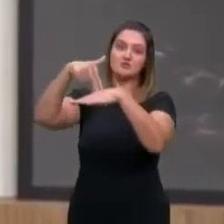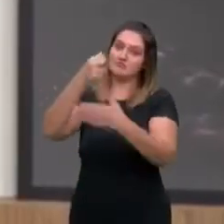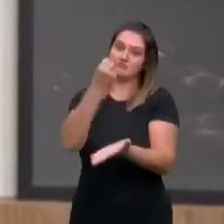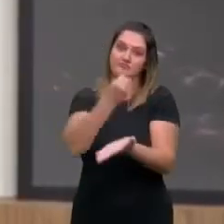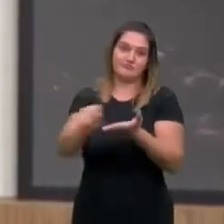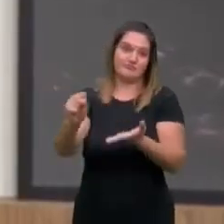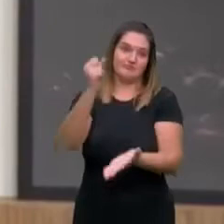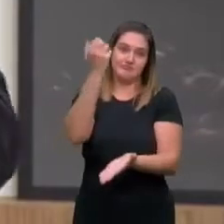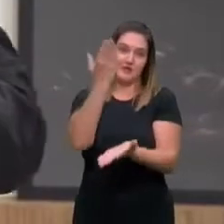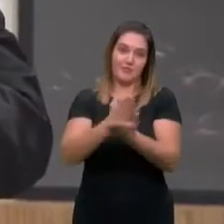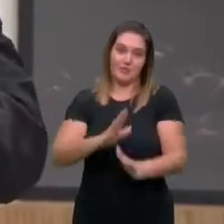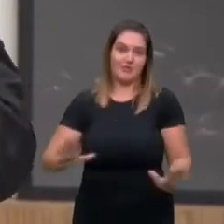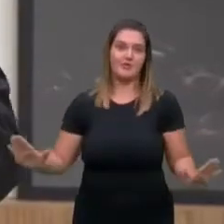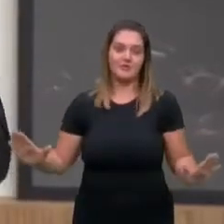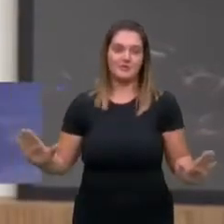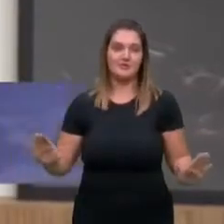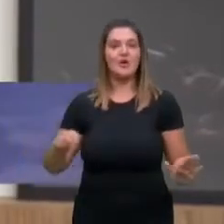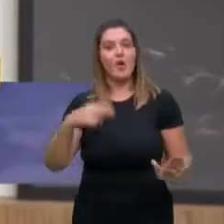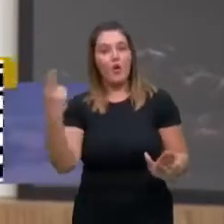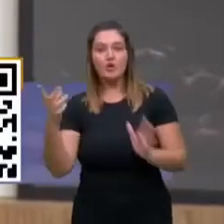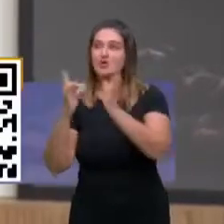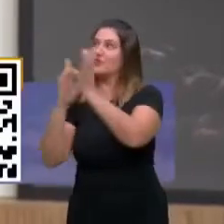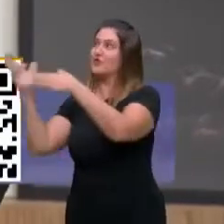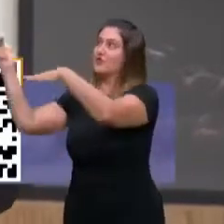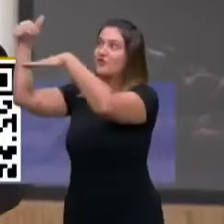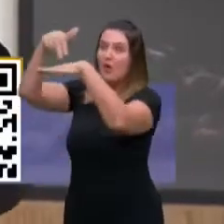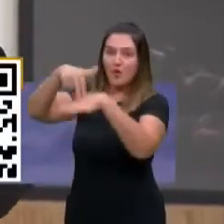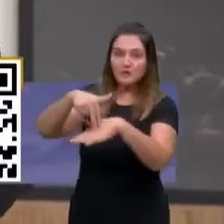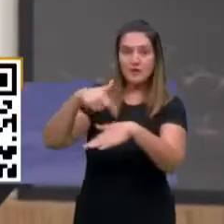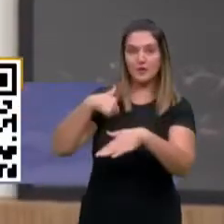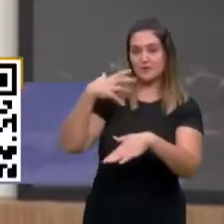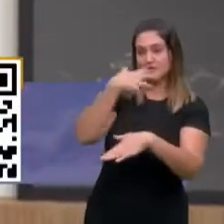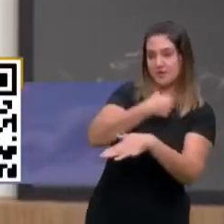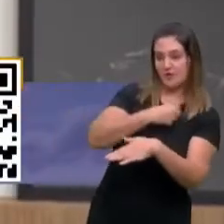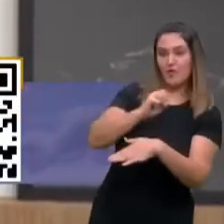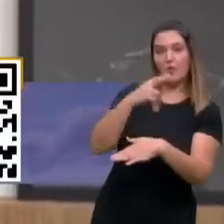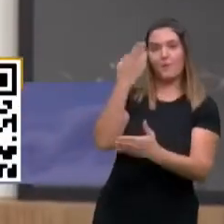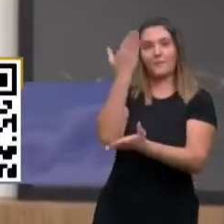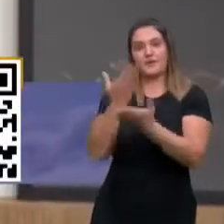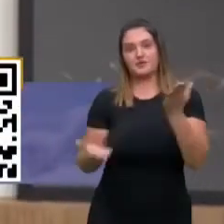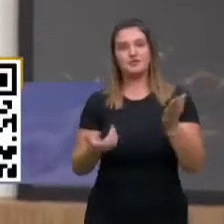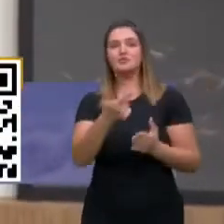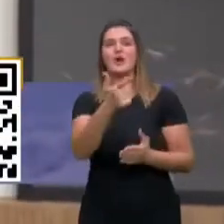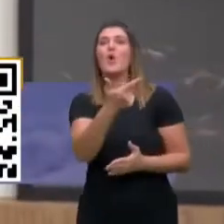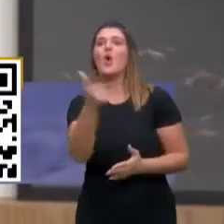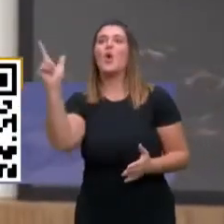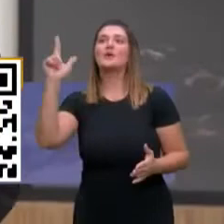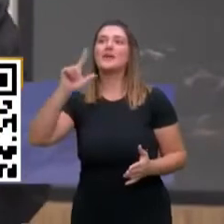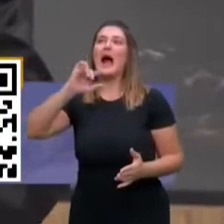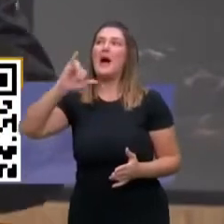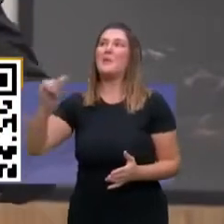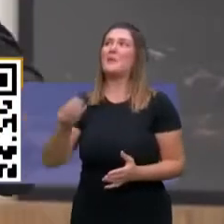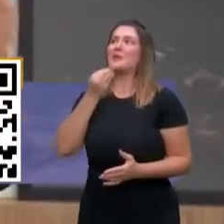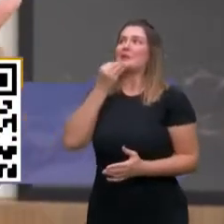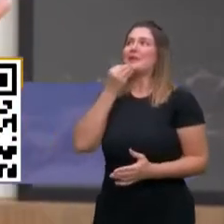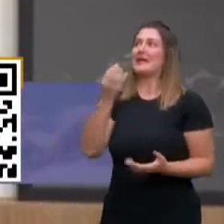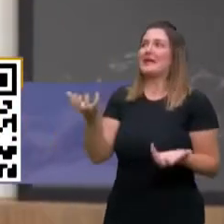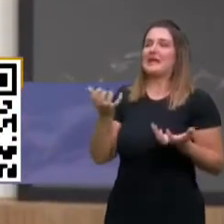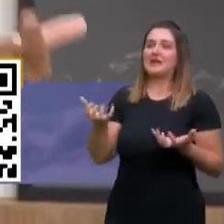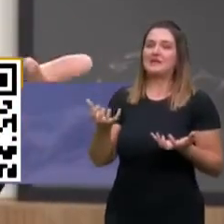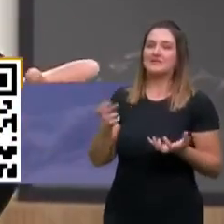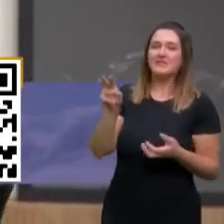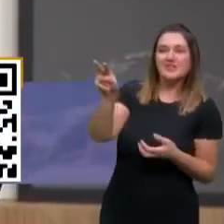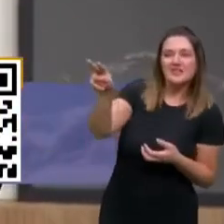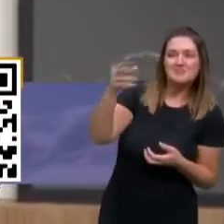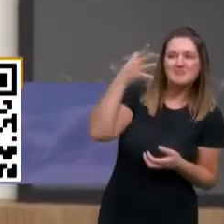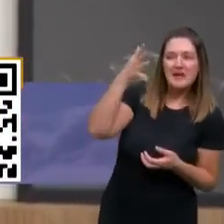morre perdida. E quando Jesus voltar, ou a pessoa estará salva, ou estará perdida. Não haverá outra chance durante o milênio. Se alguém prega que vai